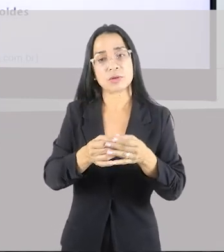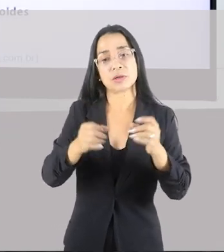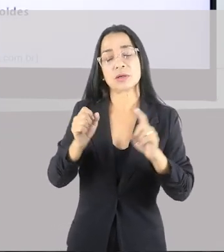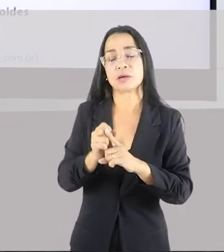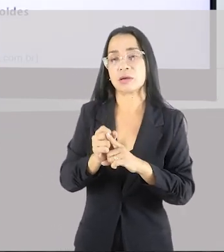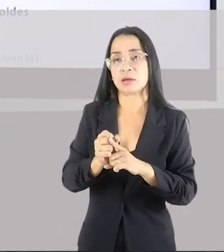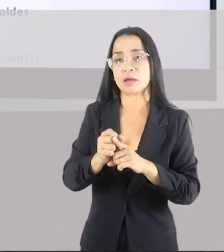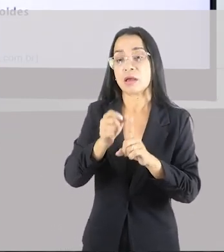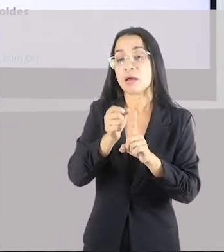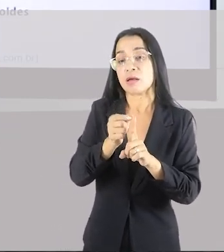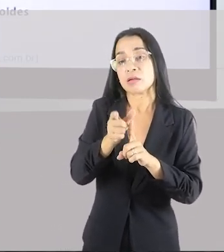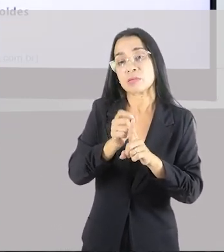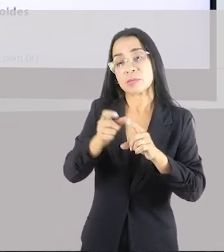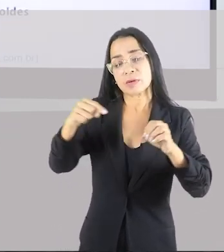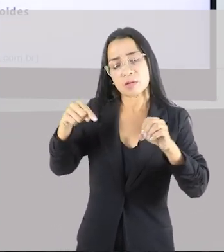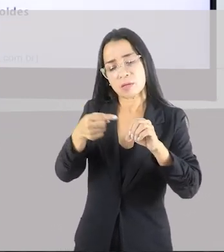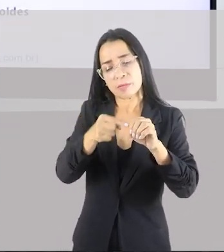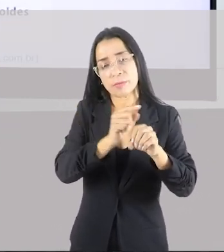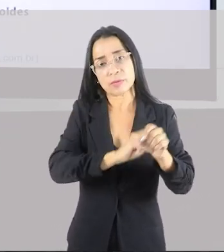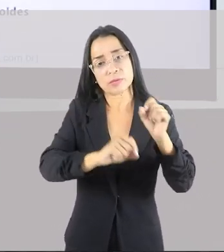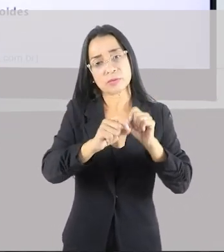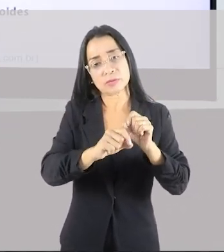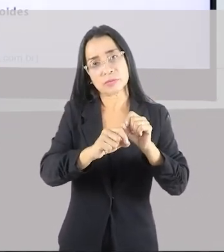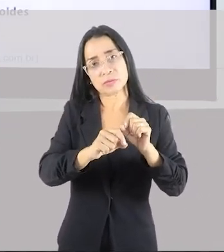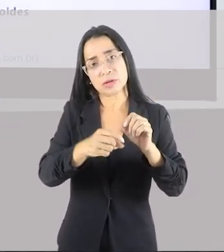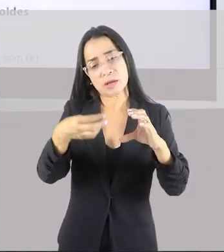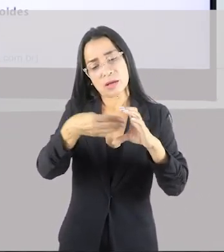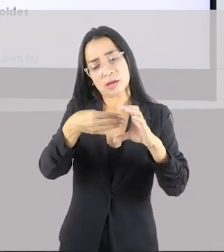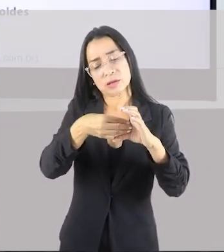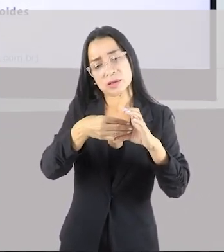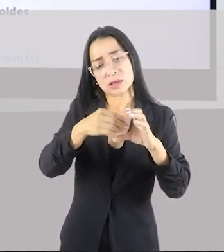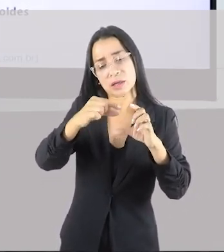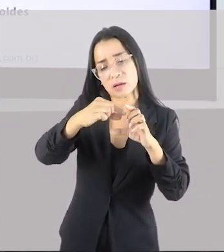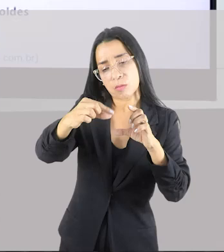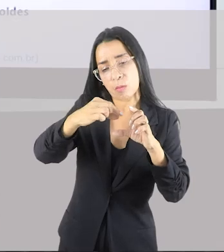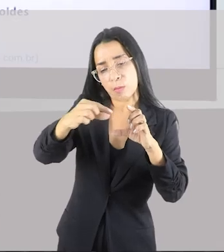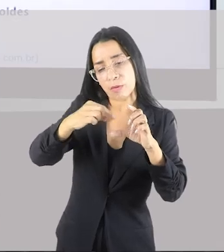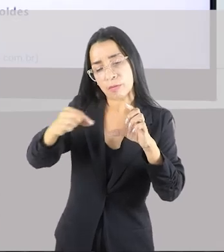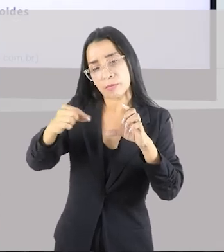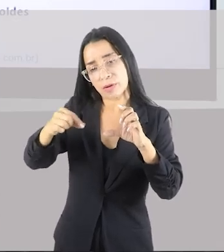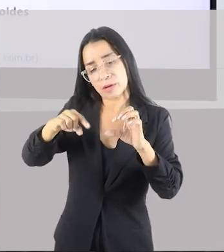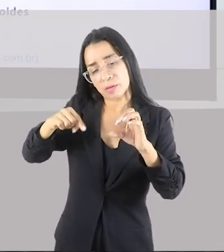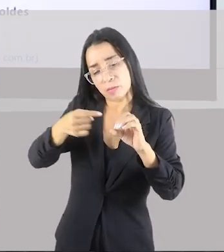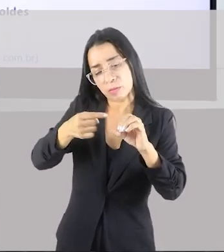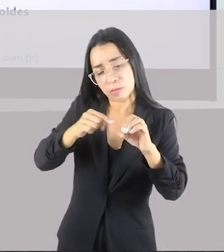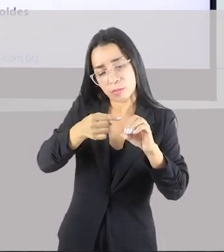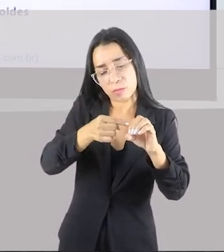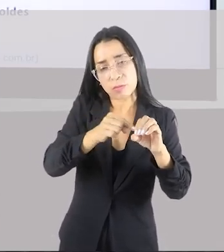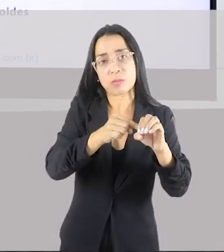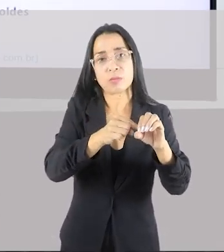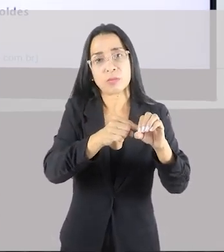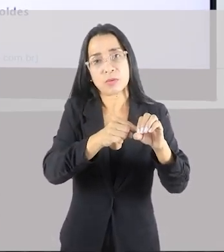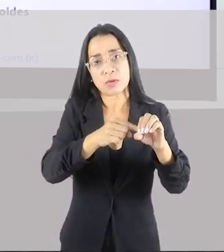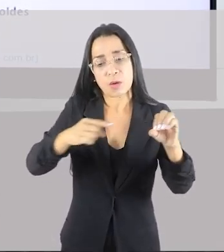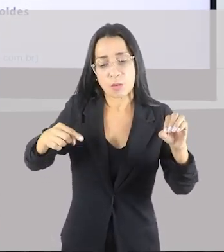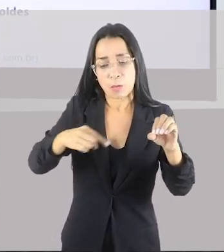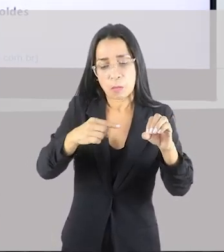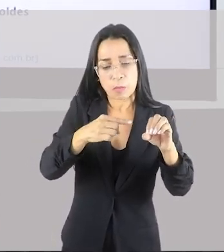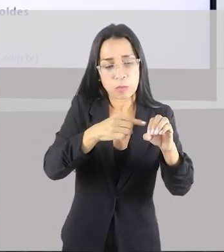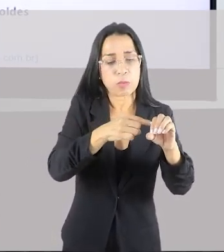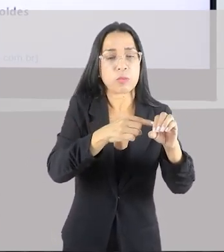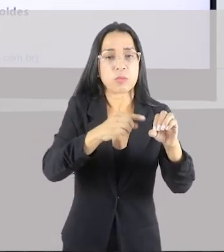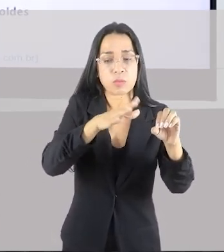sua cabeça aquela célula com flagelo, né, que vai ali nadar, né, conseguir percorrer